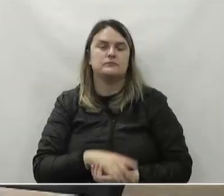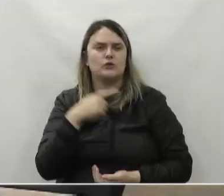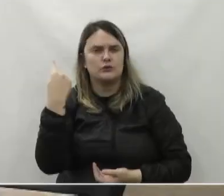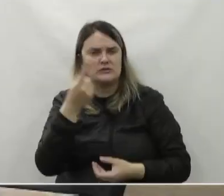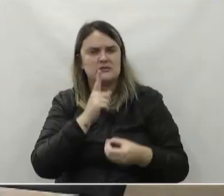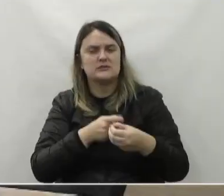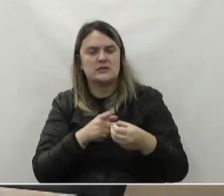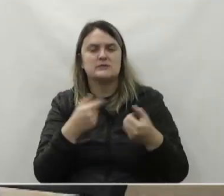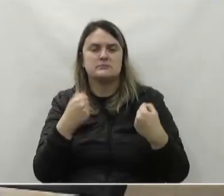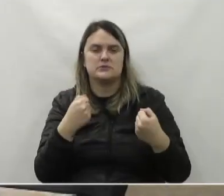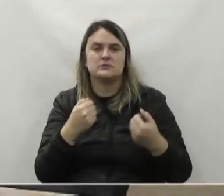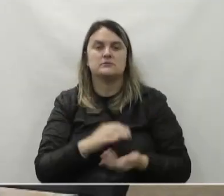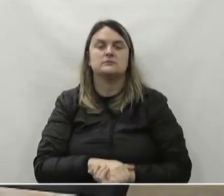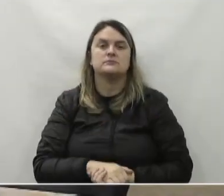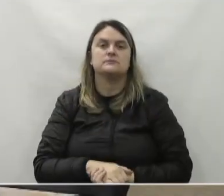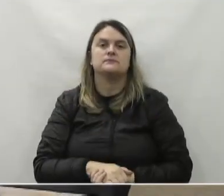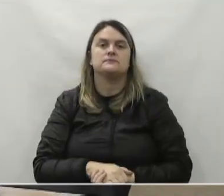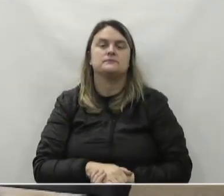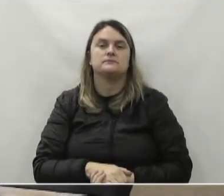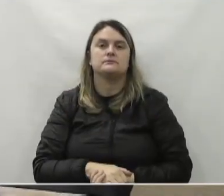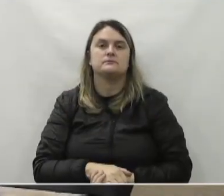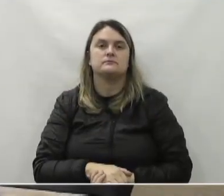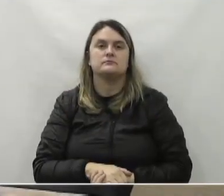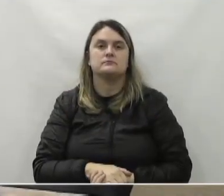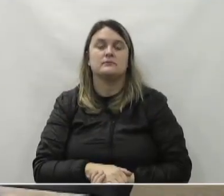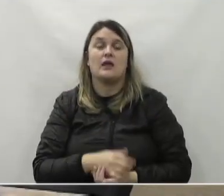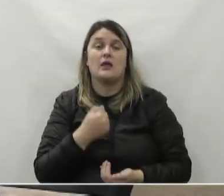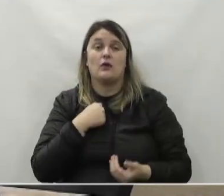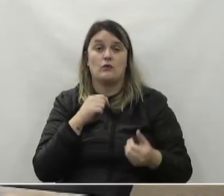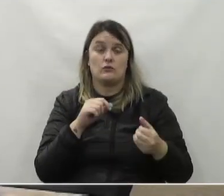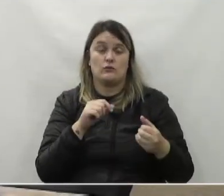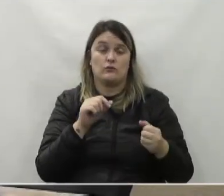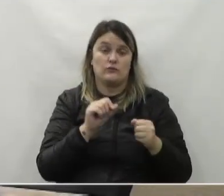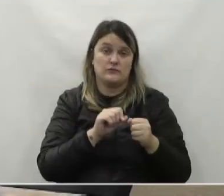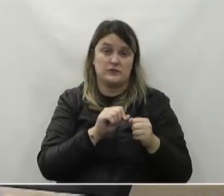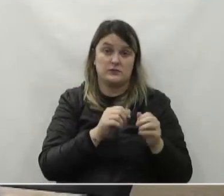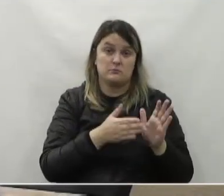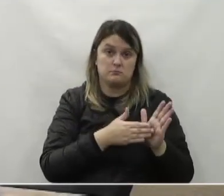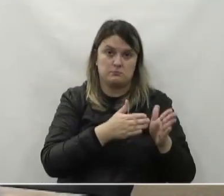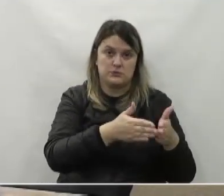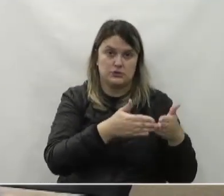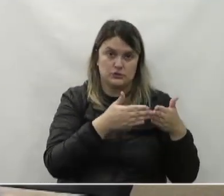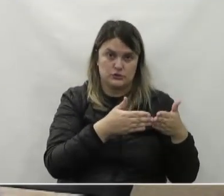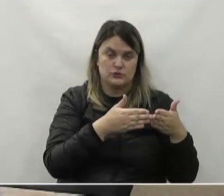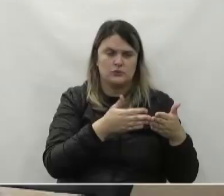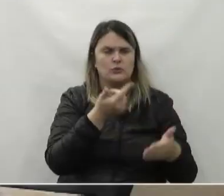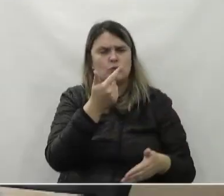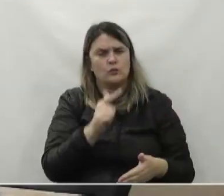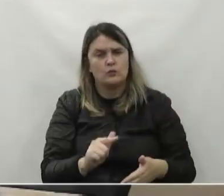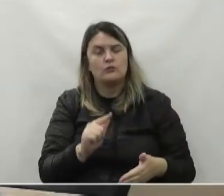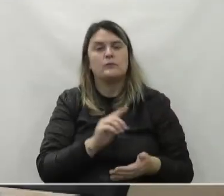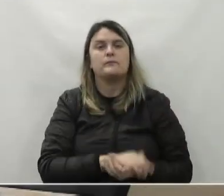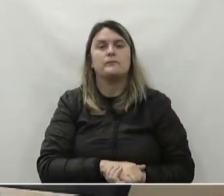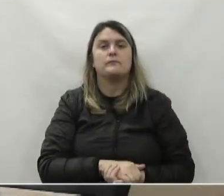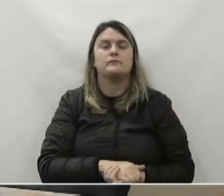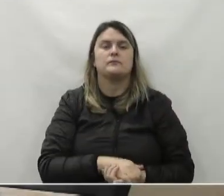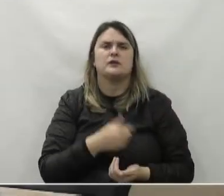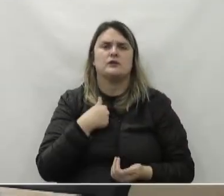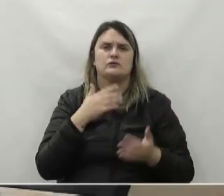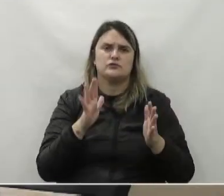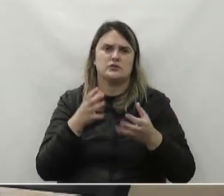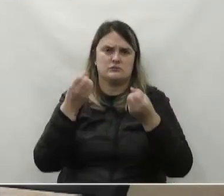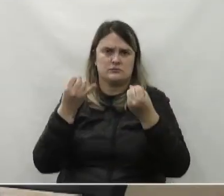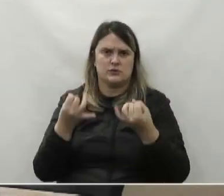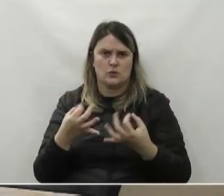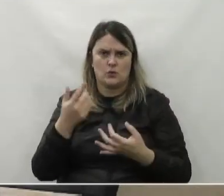cidade merece. E a respeito do meu requerimento, mais uma vez, como já foi mencionado